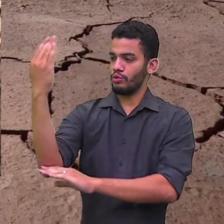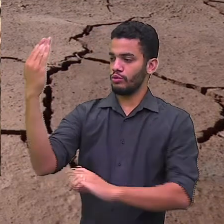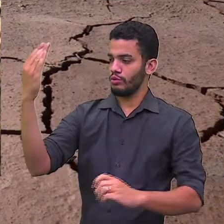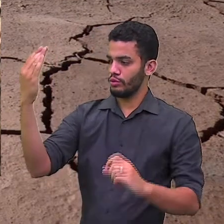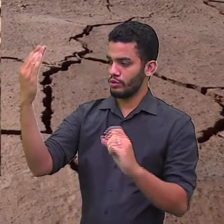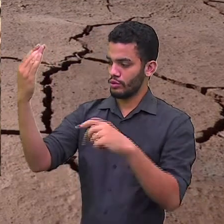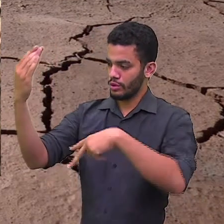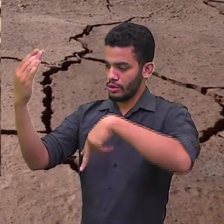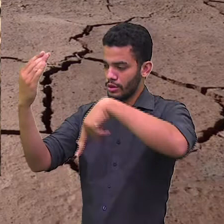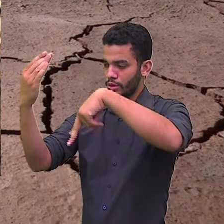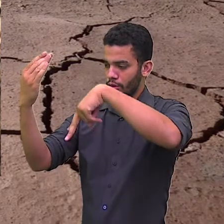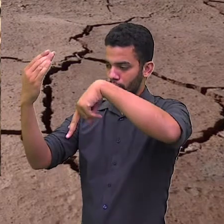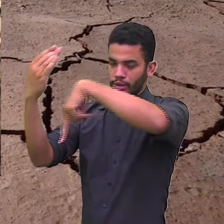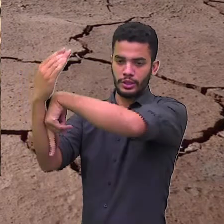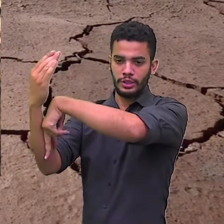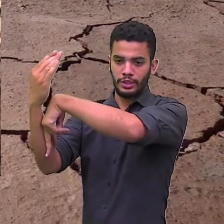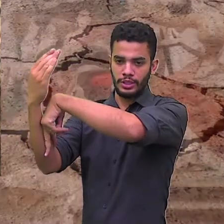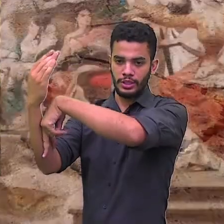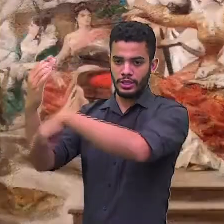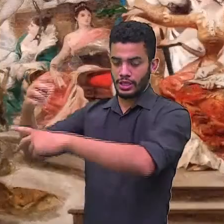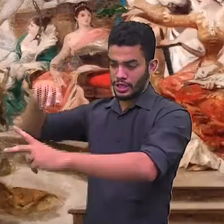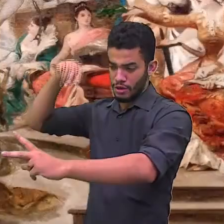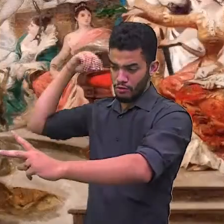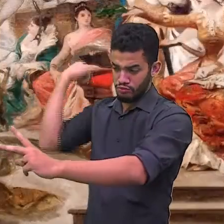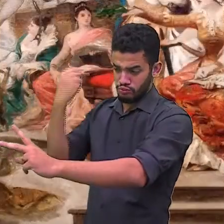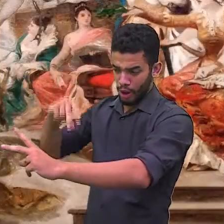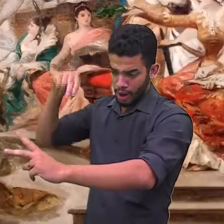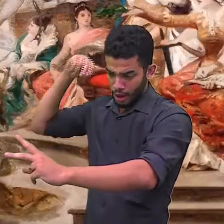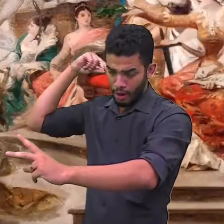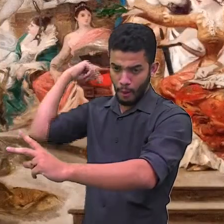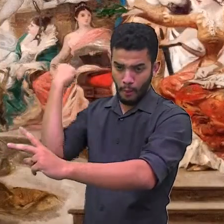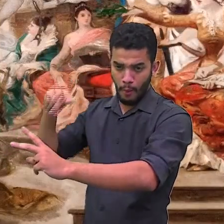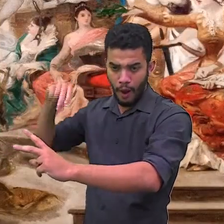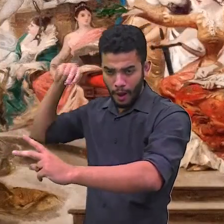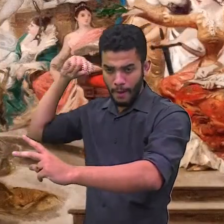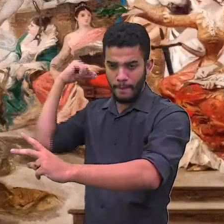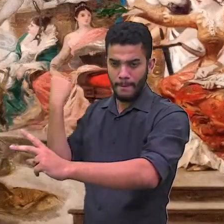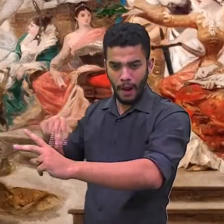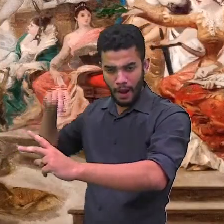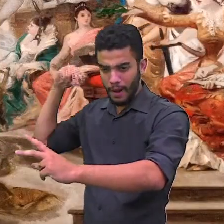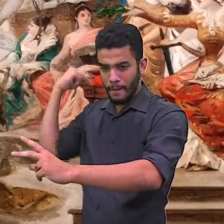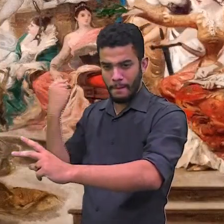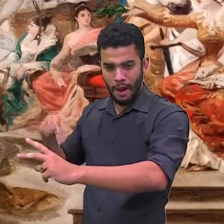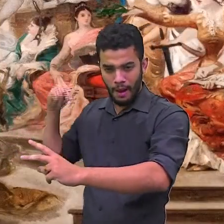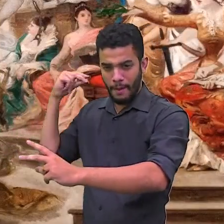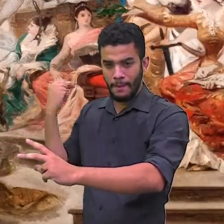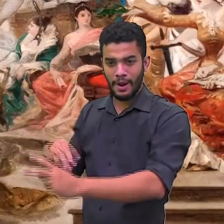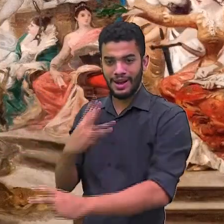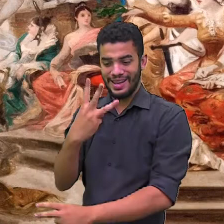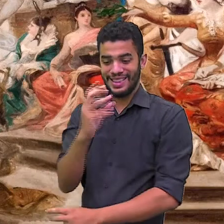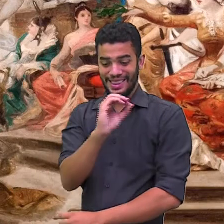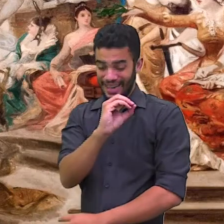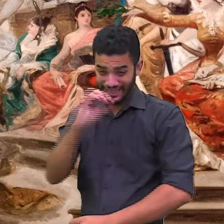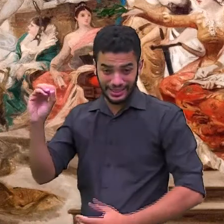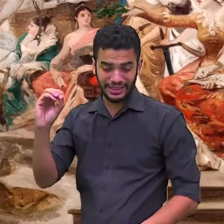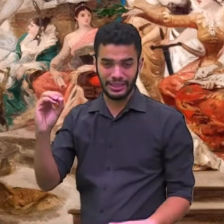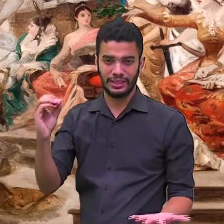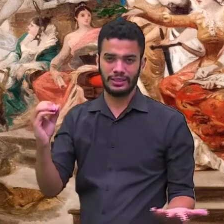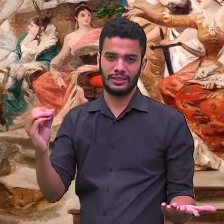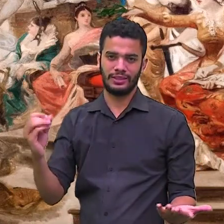morte. A história da escravização africana aqui no Brasil é marcada